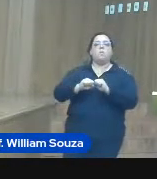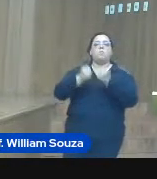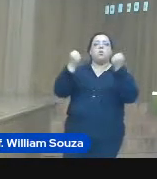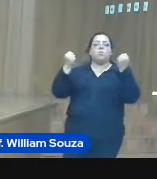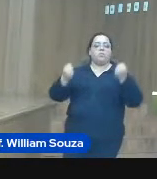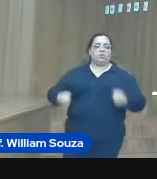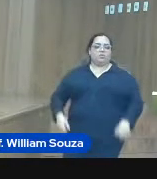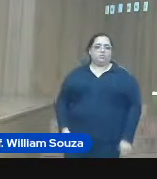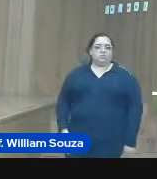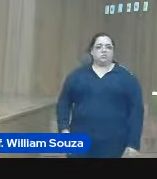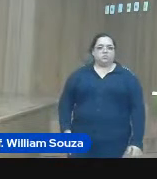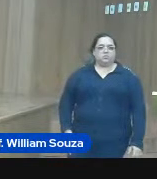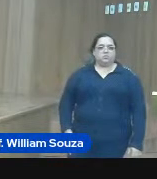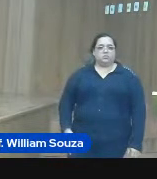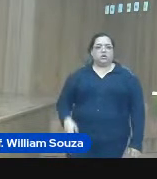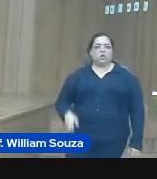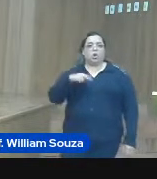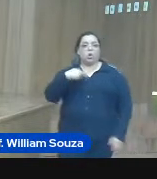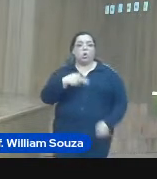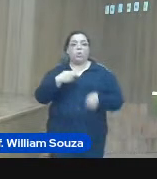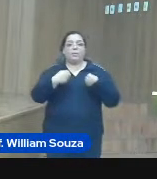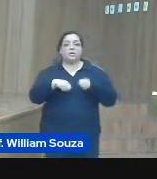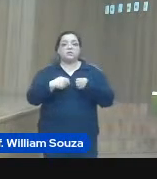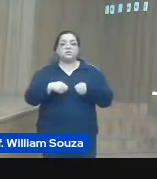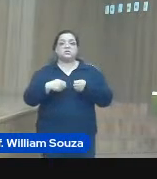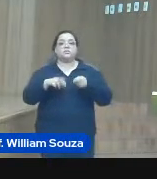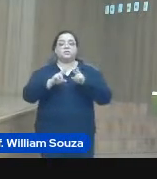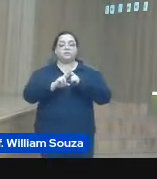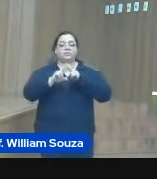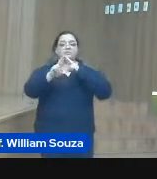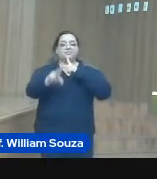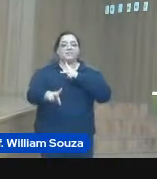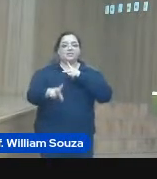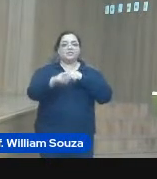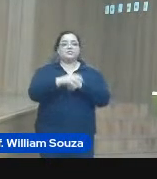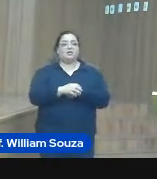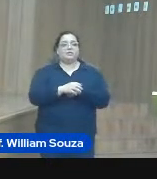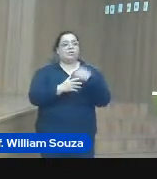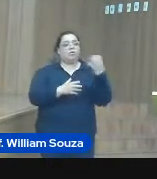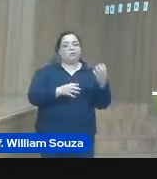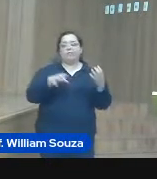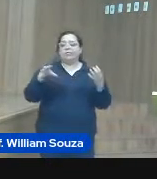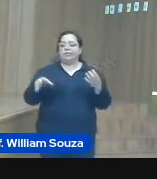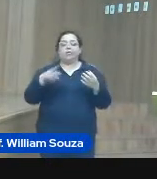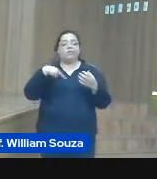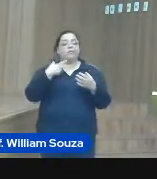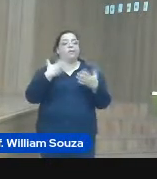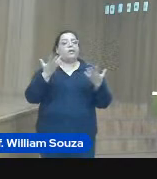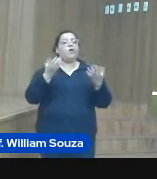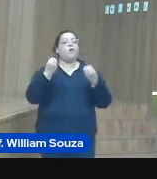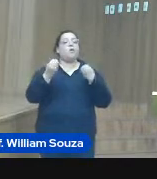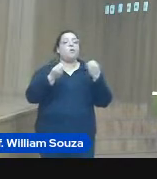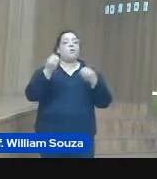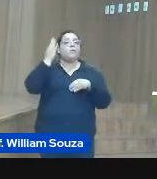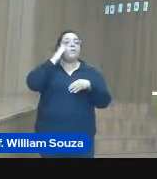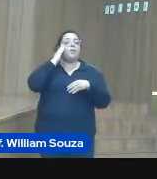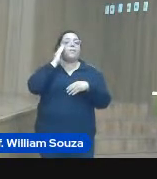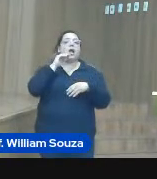diferenciar uma coisa da outra. Entende? Não é possível que a gente entenda que matemática é